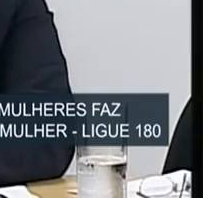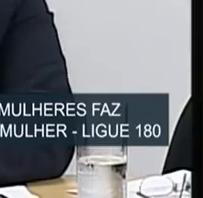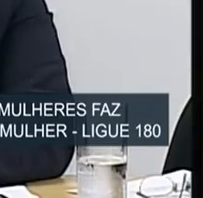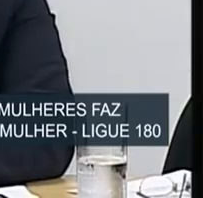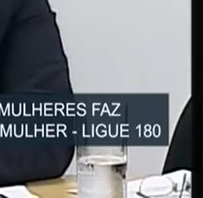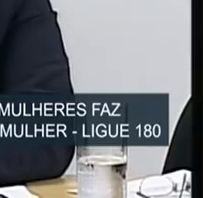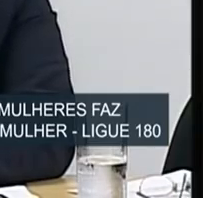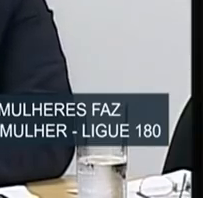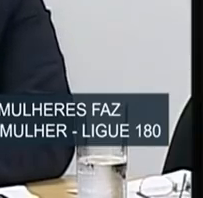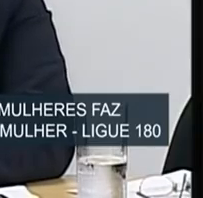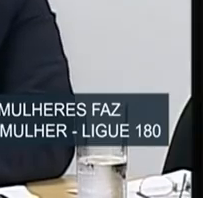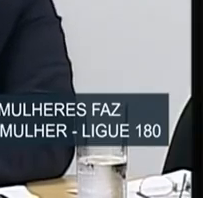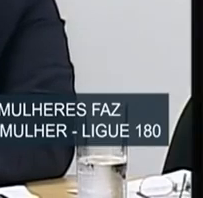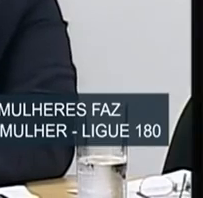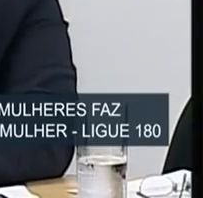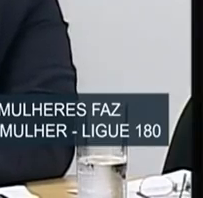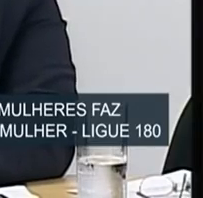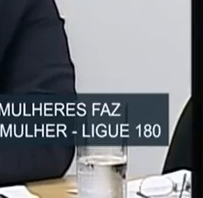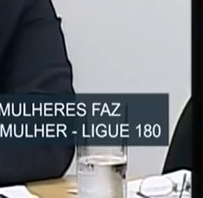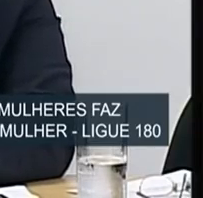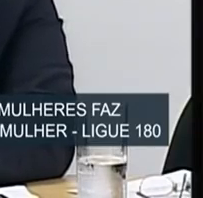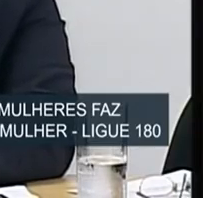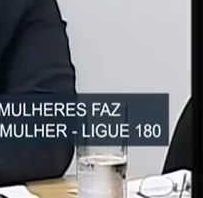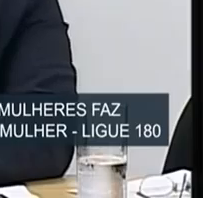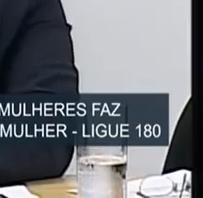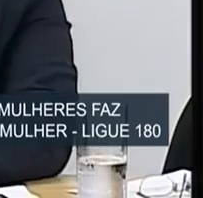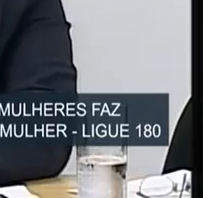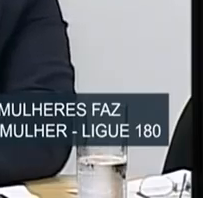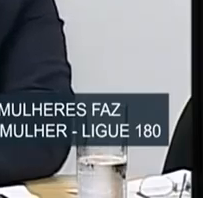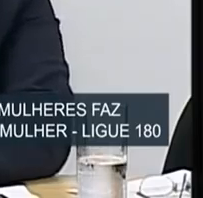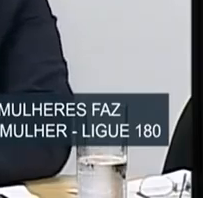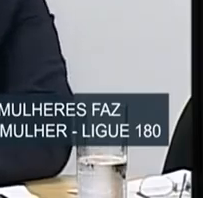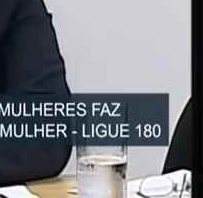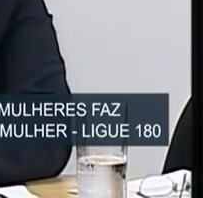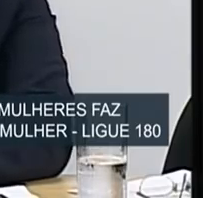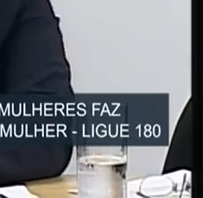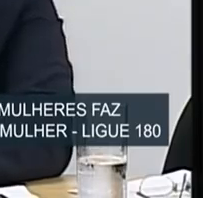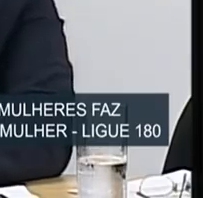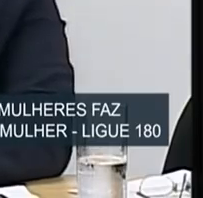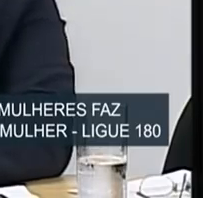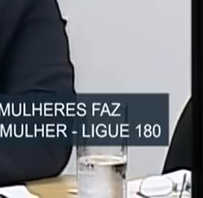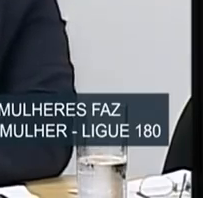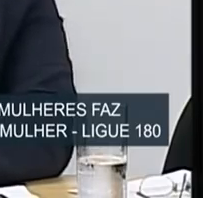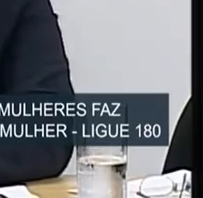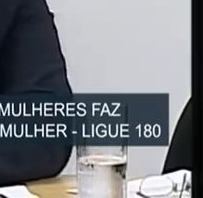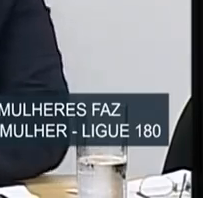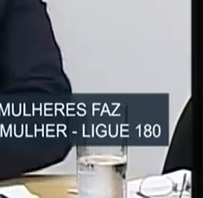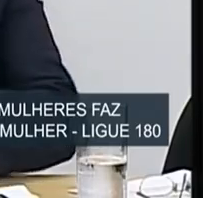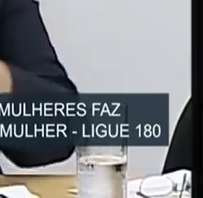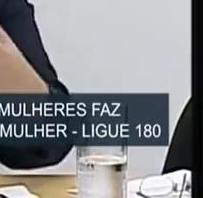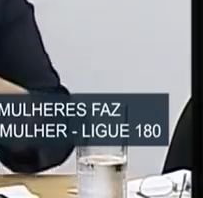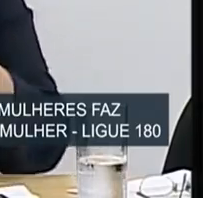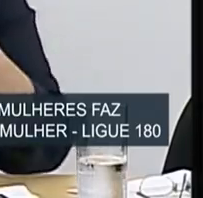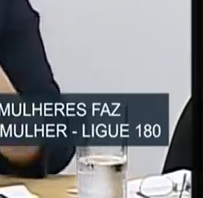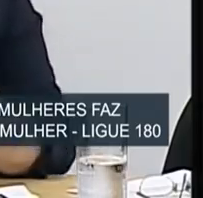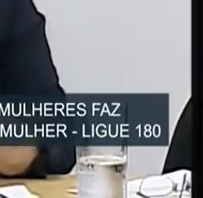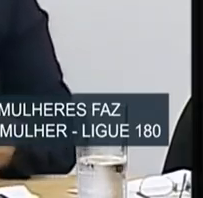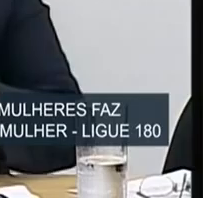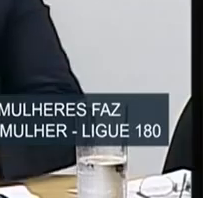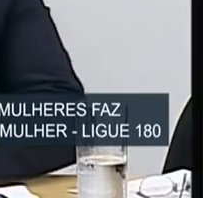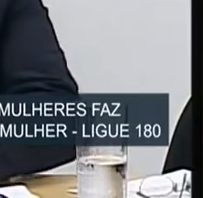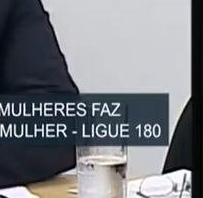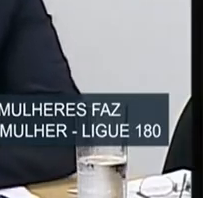dizer que o dado do 180 não é pesquisa, são as próprias mulheres que ligam, né? São as pessoas que ligam. Isso faz